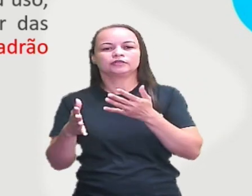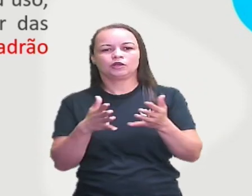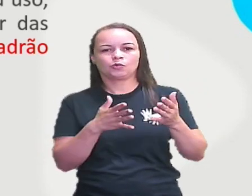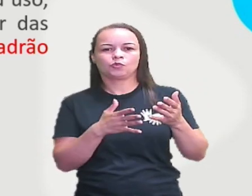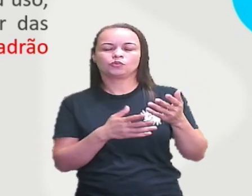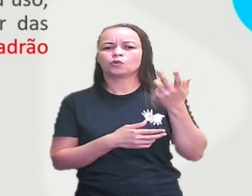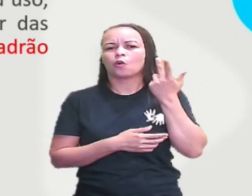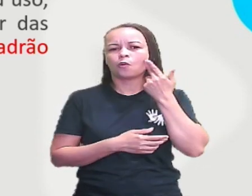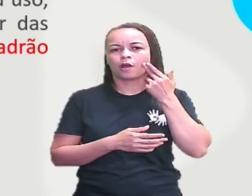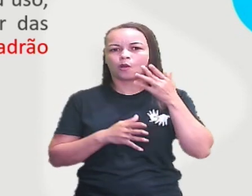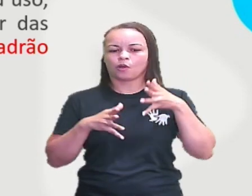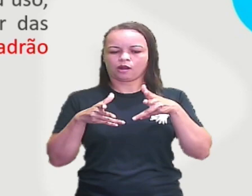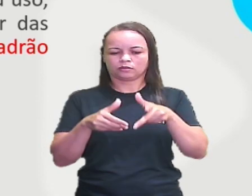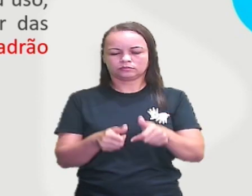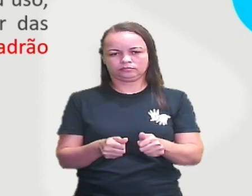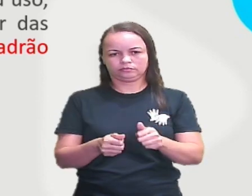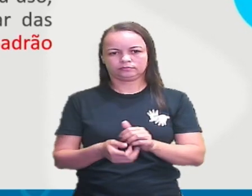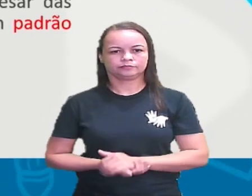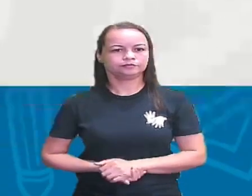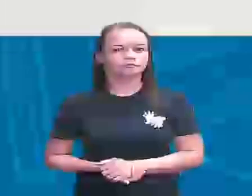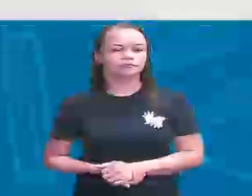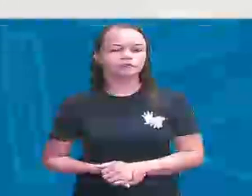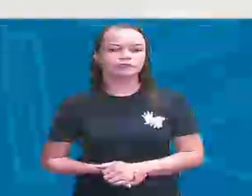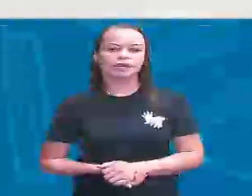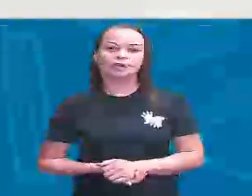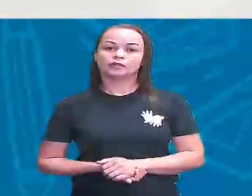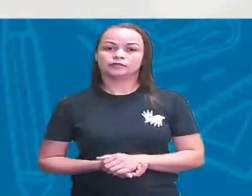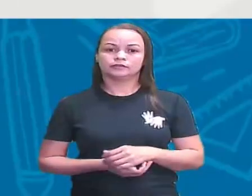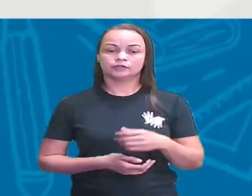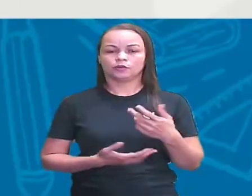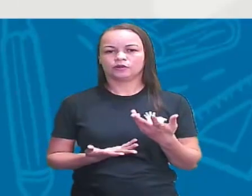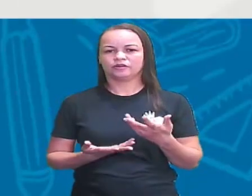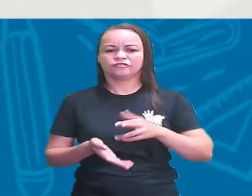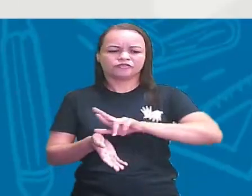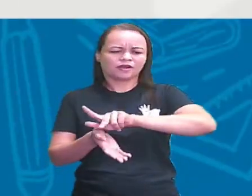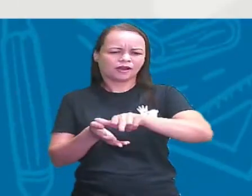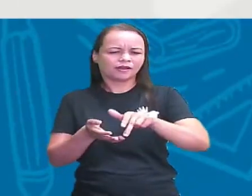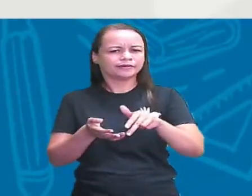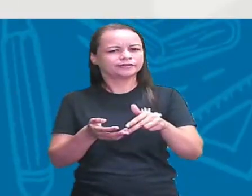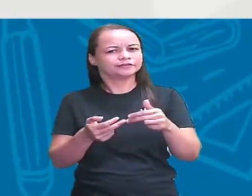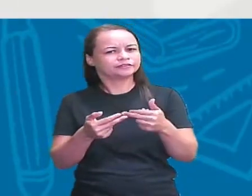todos, não é? Então, é por essa razão que muitas vezes